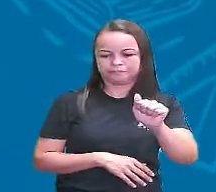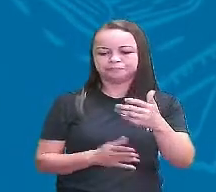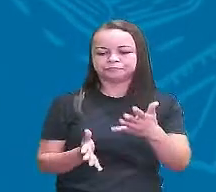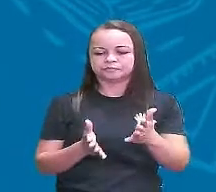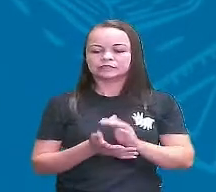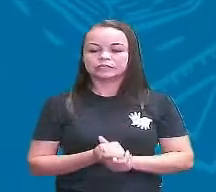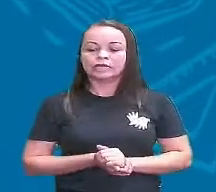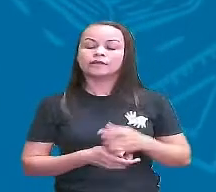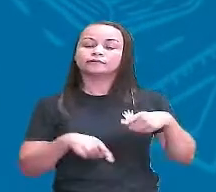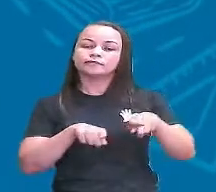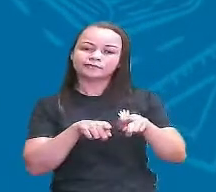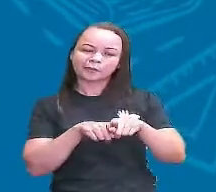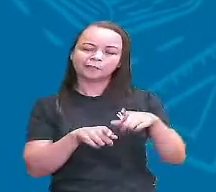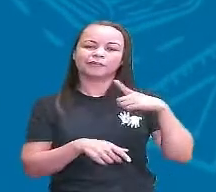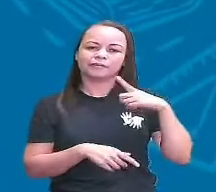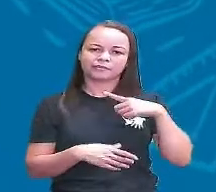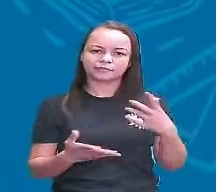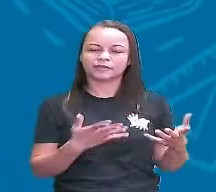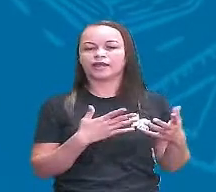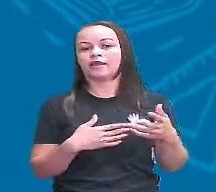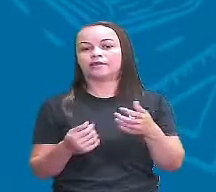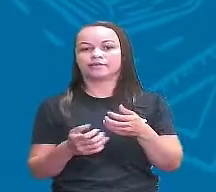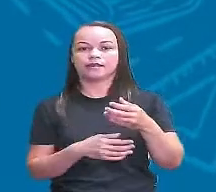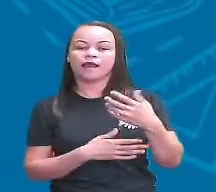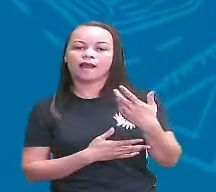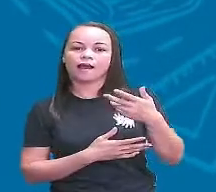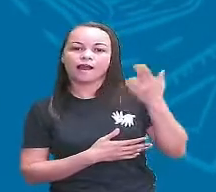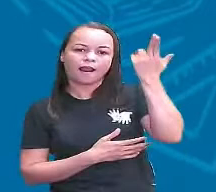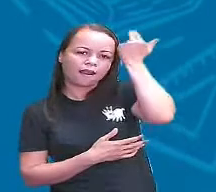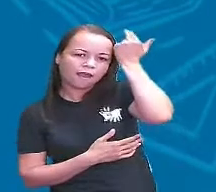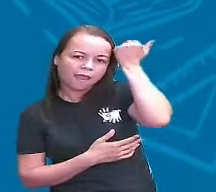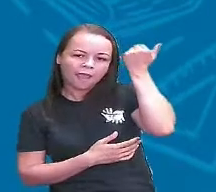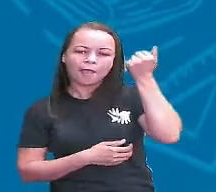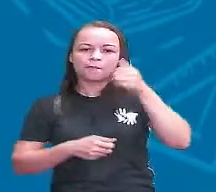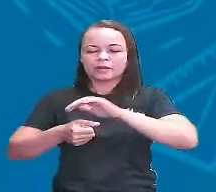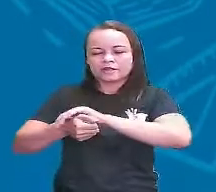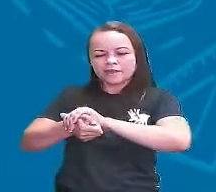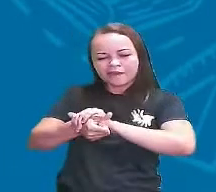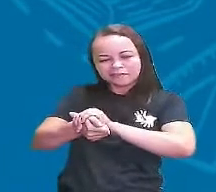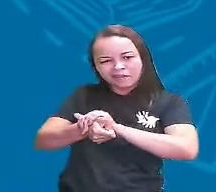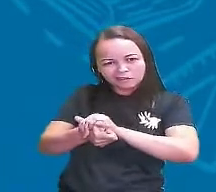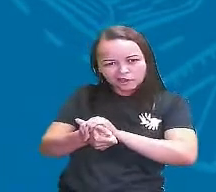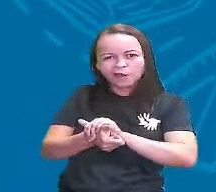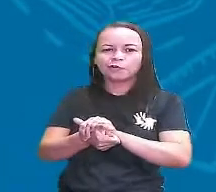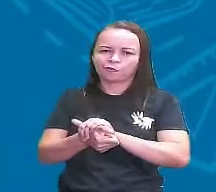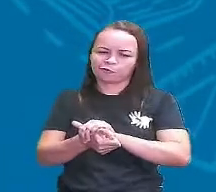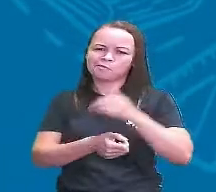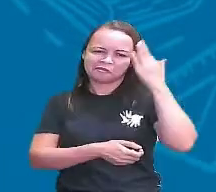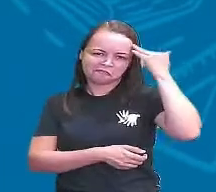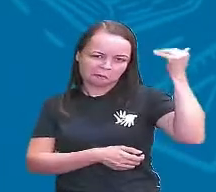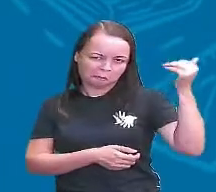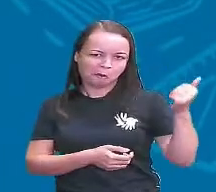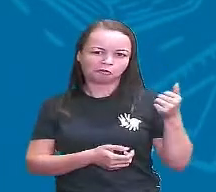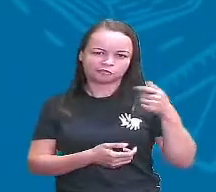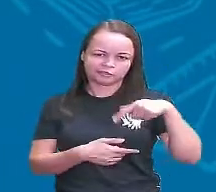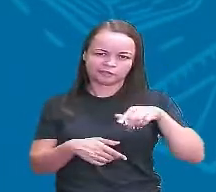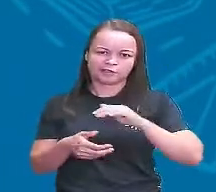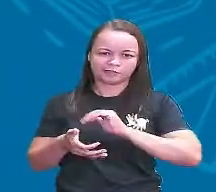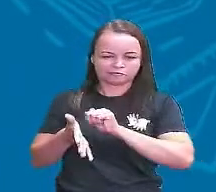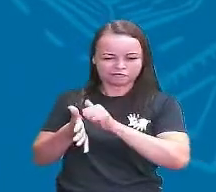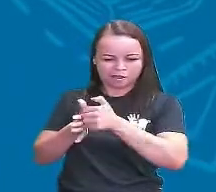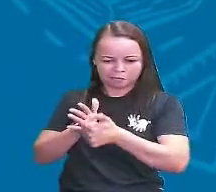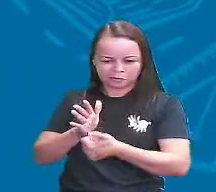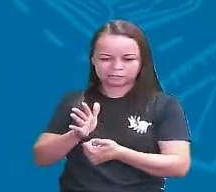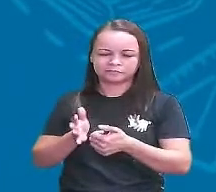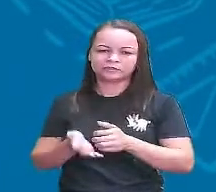outra bem famosa, não sei se vocês já ouviram falar, mas a gente vai ver algumas fábulas mais para frente. E